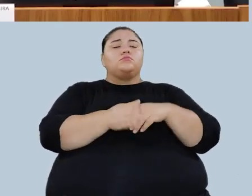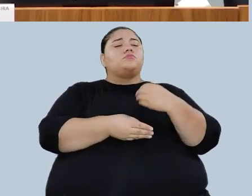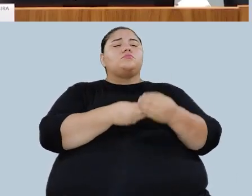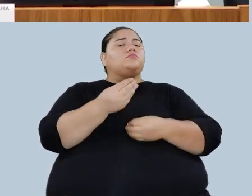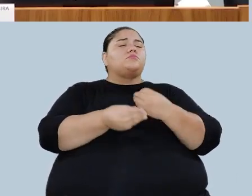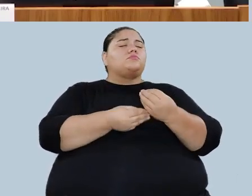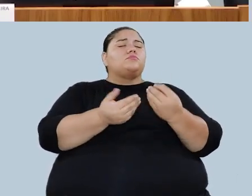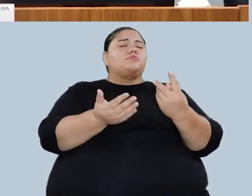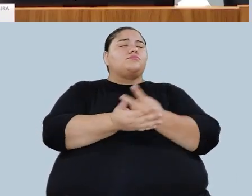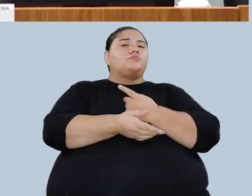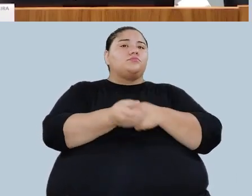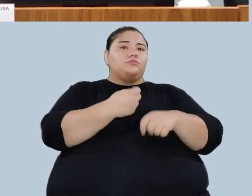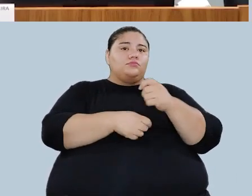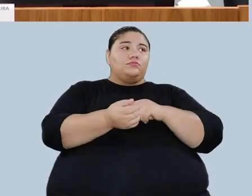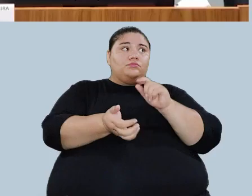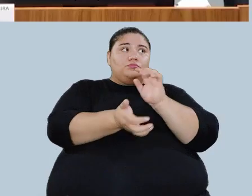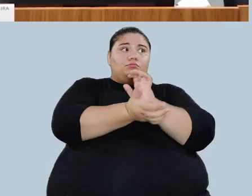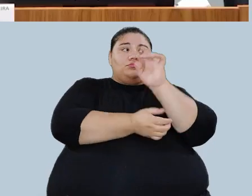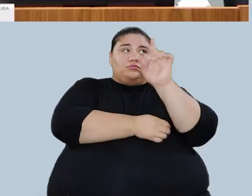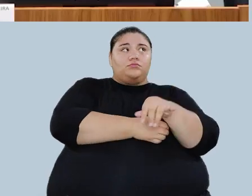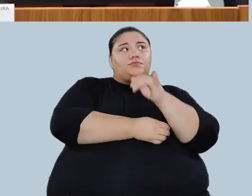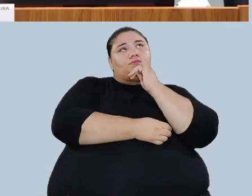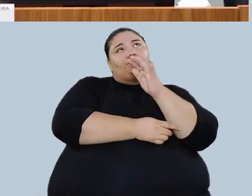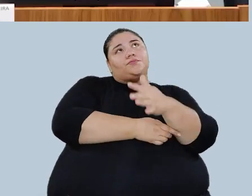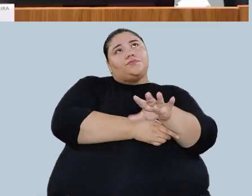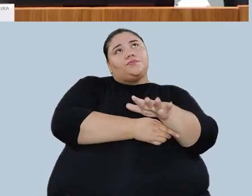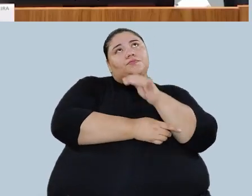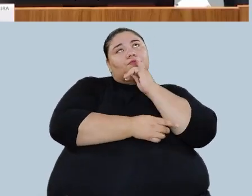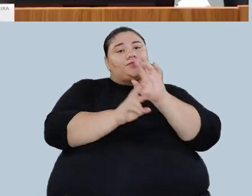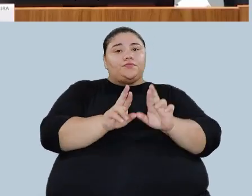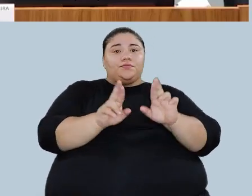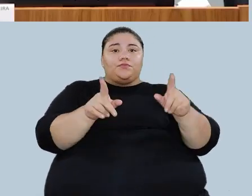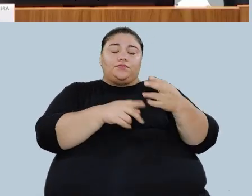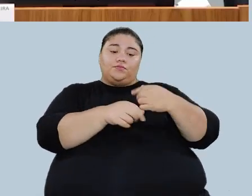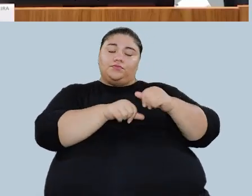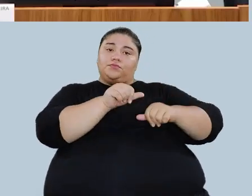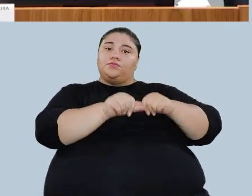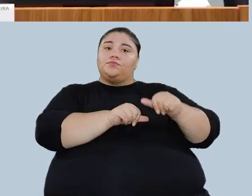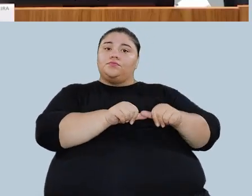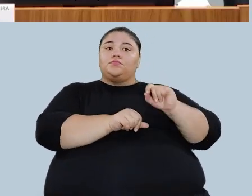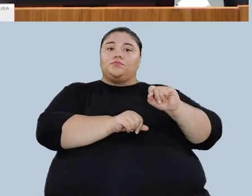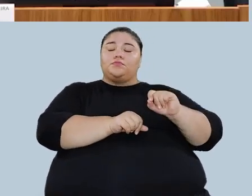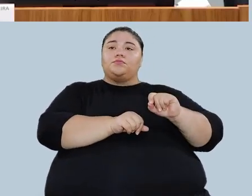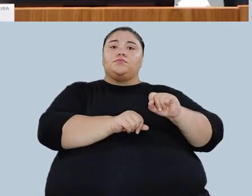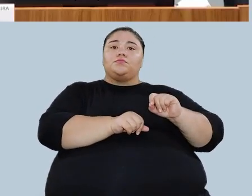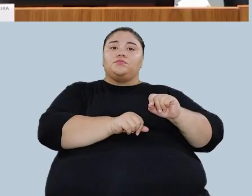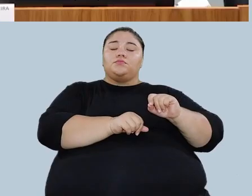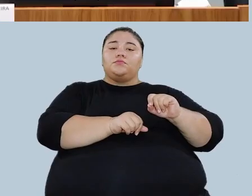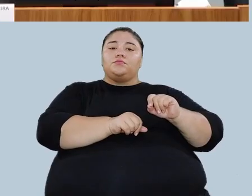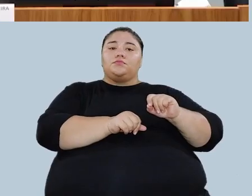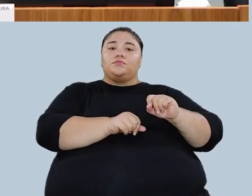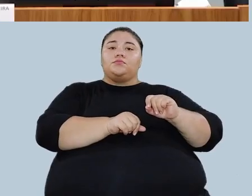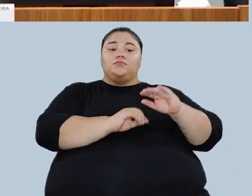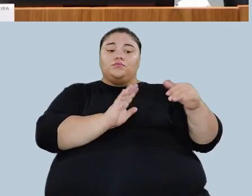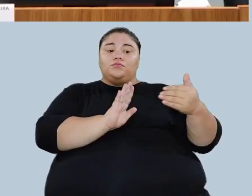local da operação, que é talvez um dos grandes diferenciais dessa reforma, é a transferência de todas